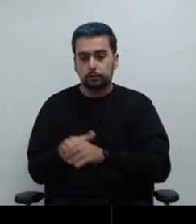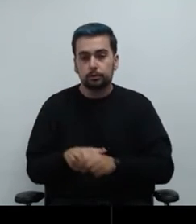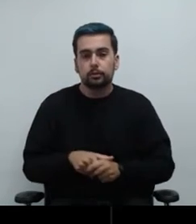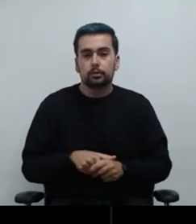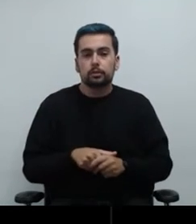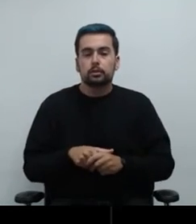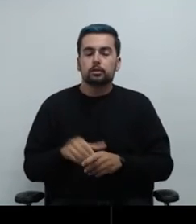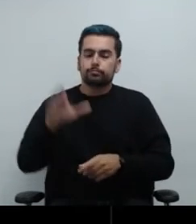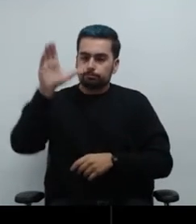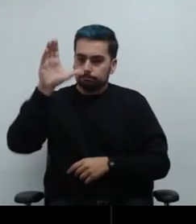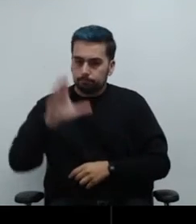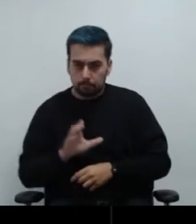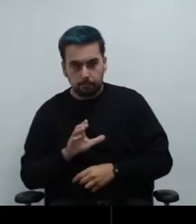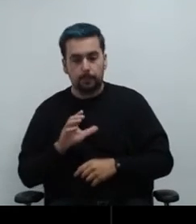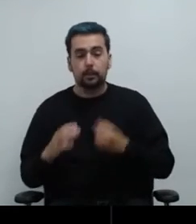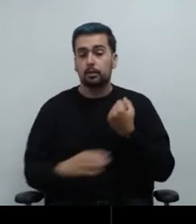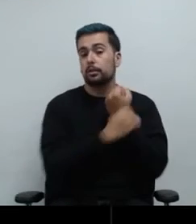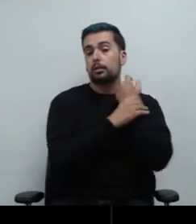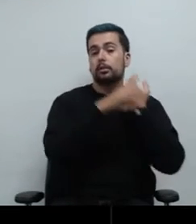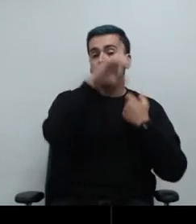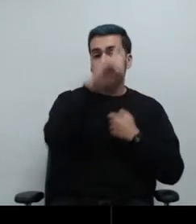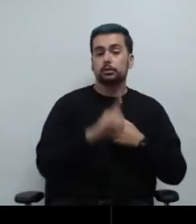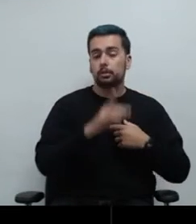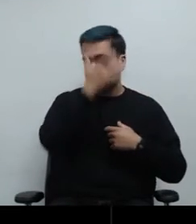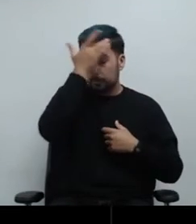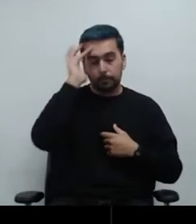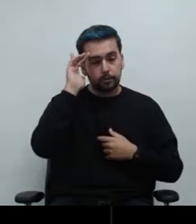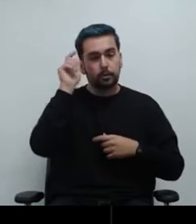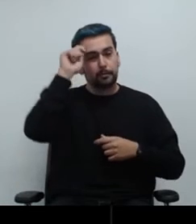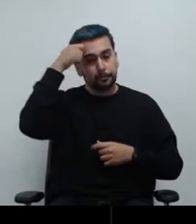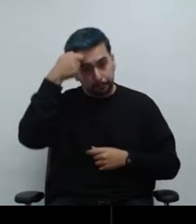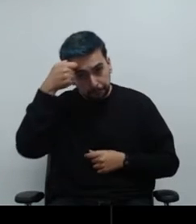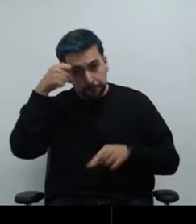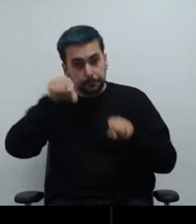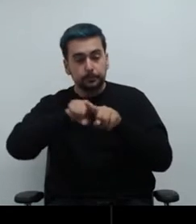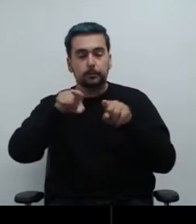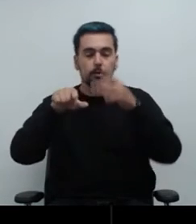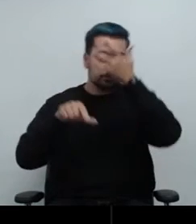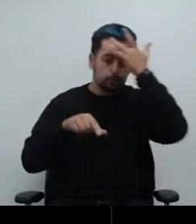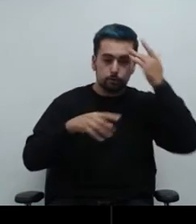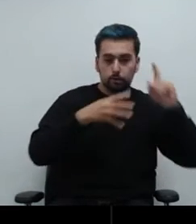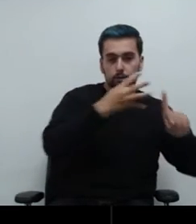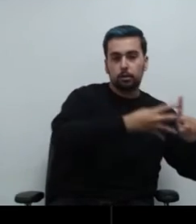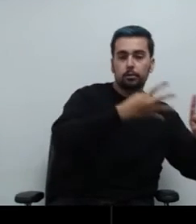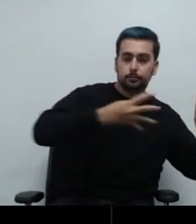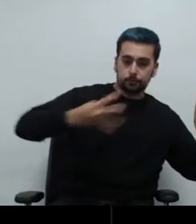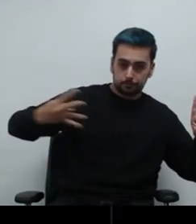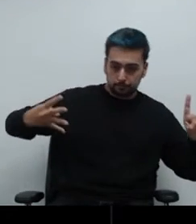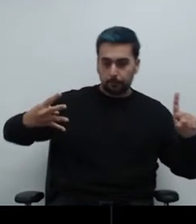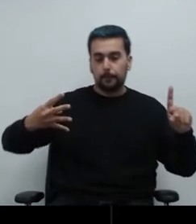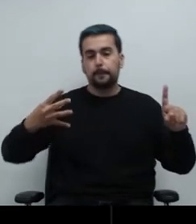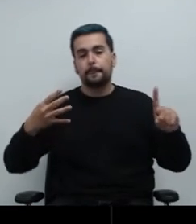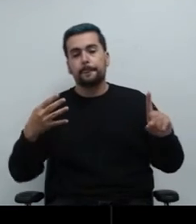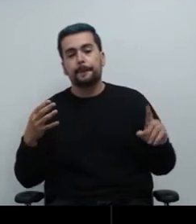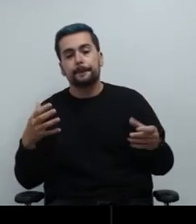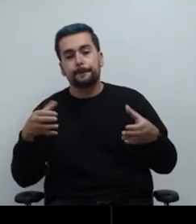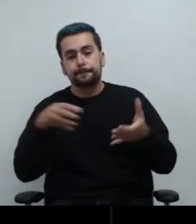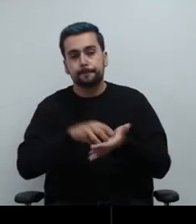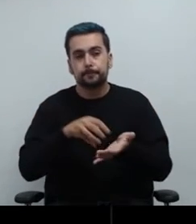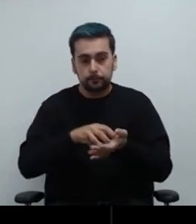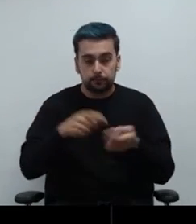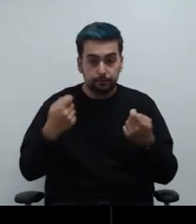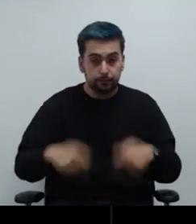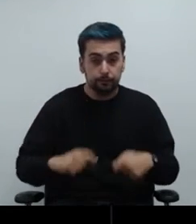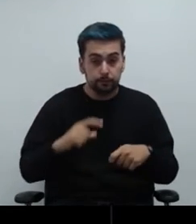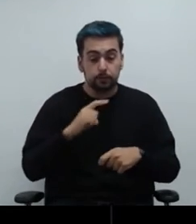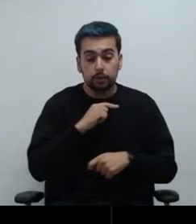a cidadania e assegurar o direito da população preta e da população LGBTQIAP+, esse núcleo precisa ter